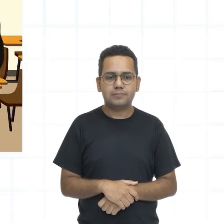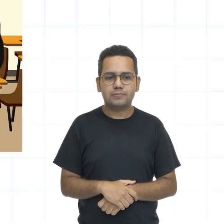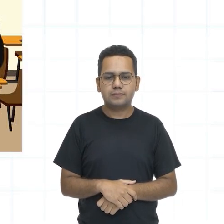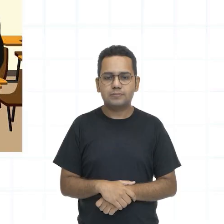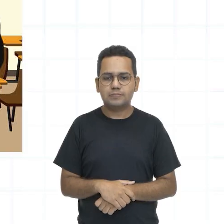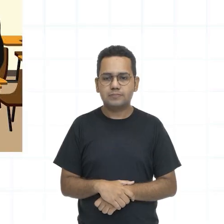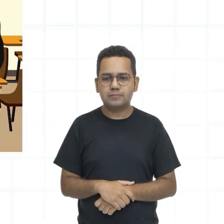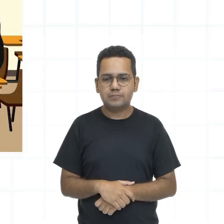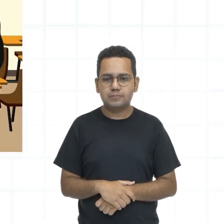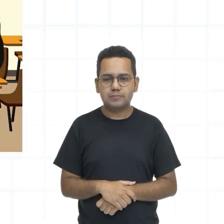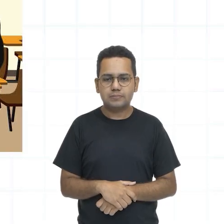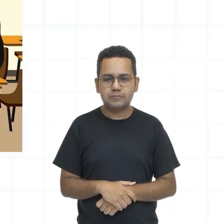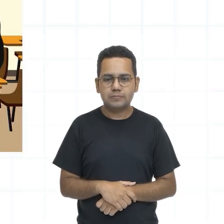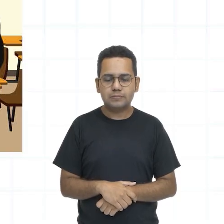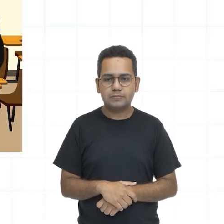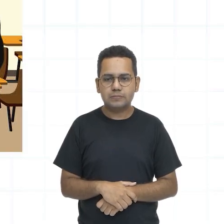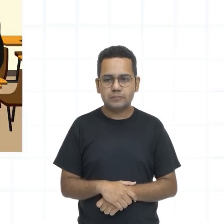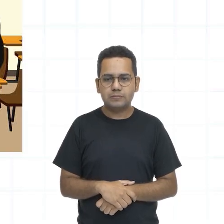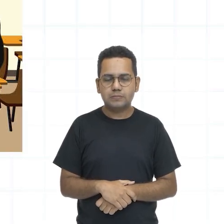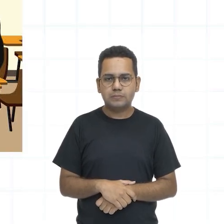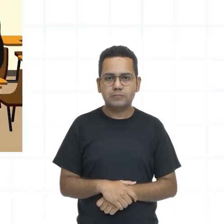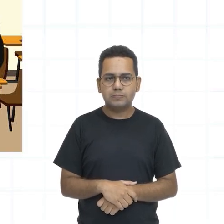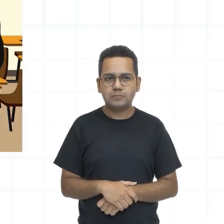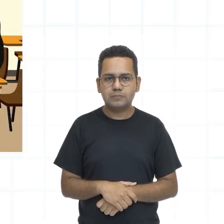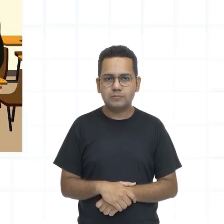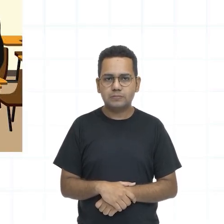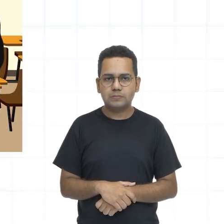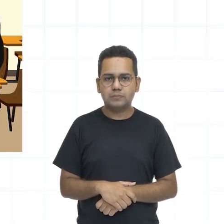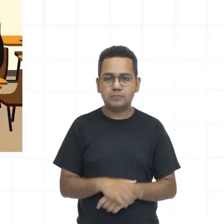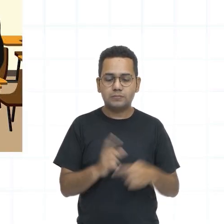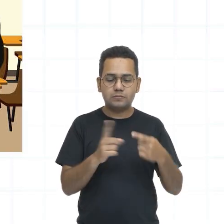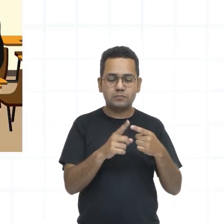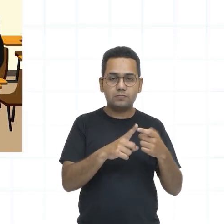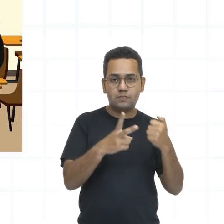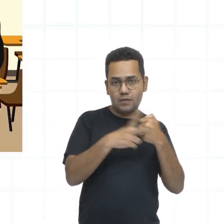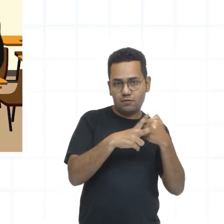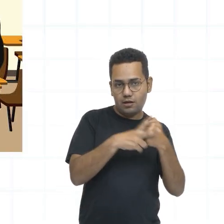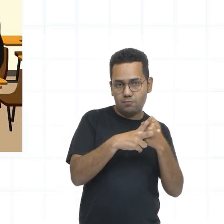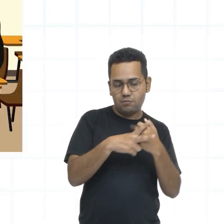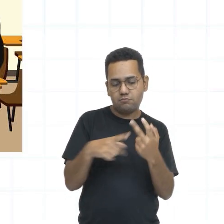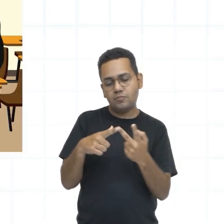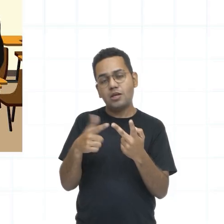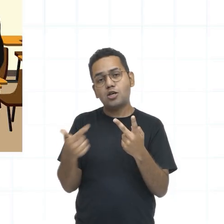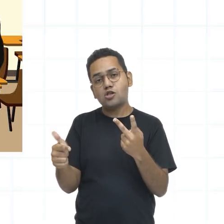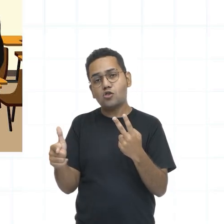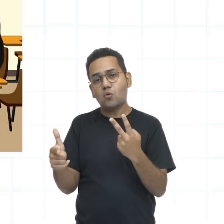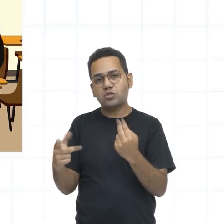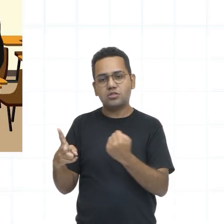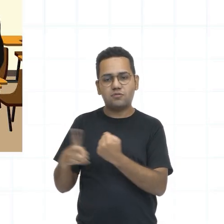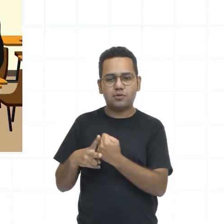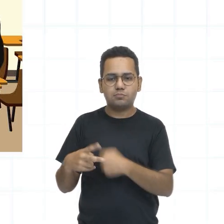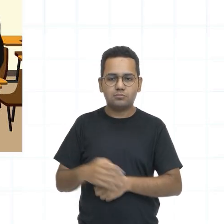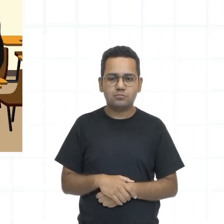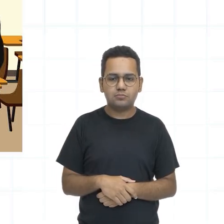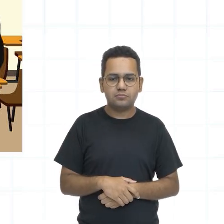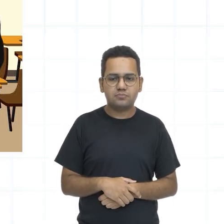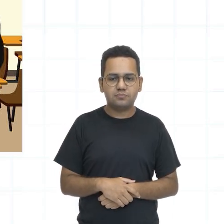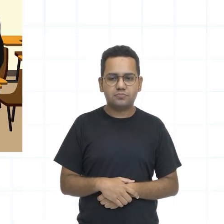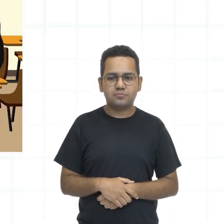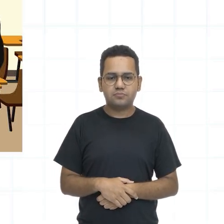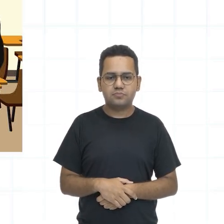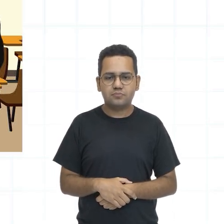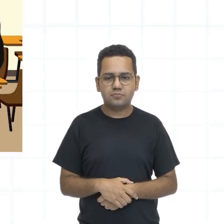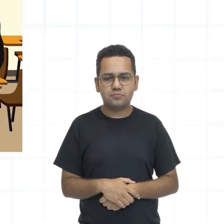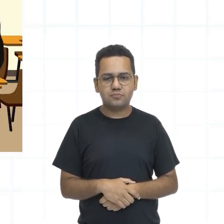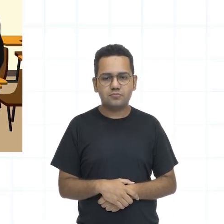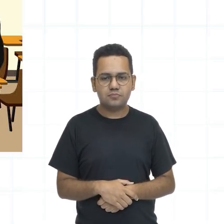Então, comunicação verbal e não verbal, né, nós temos ali, ó, duas imagens, na verdade, né, tirado da mesma situação.